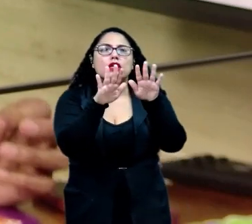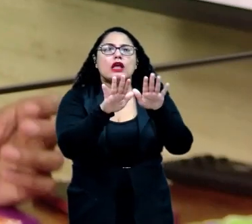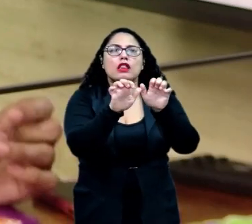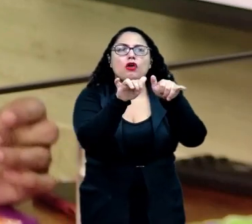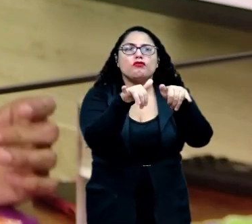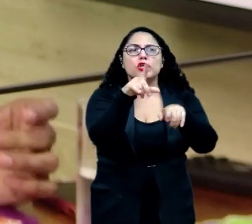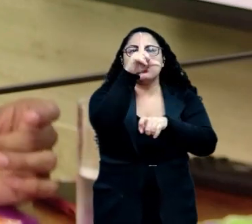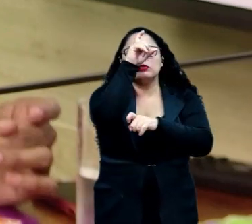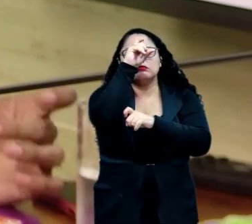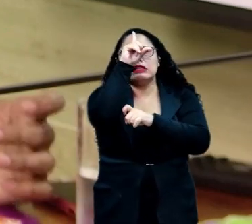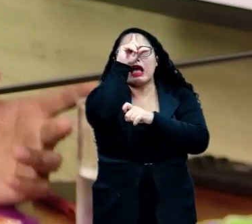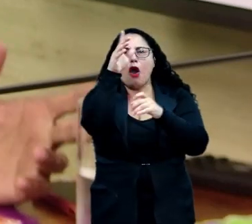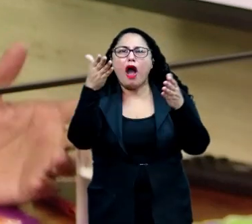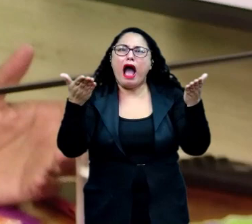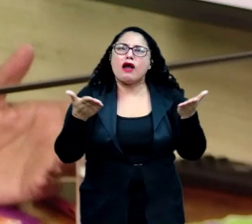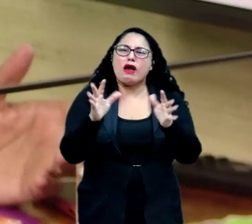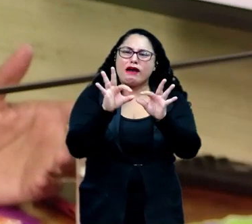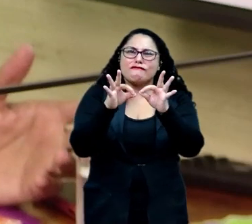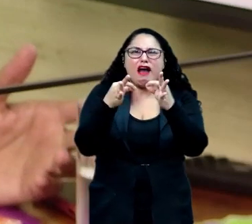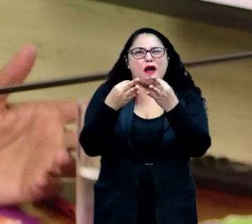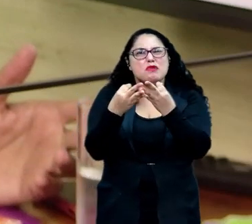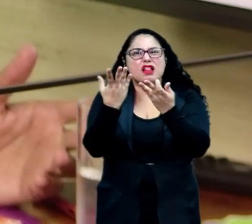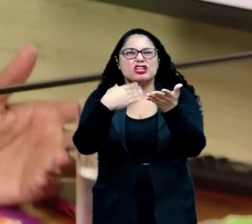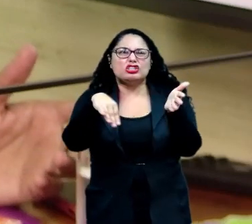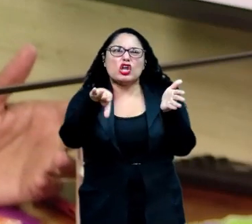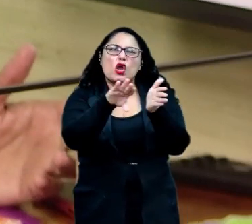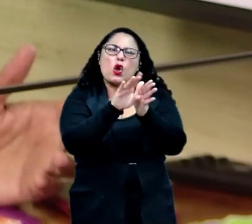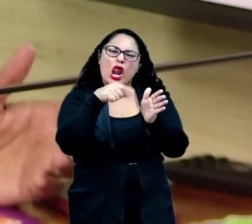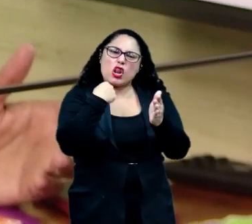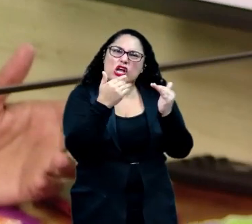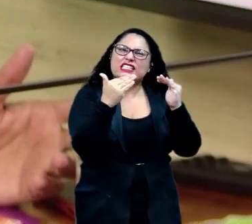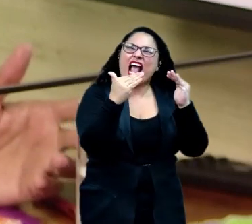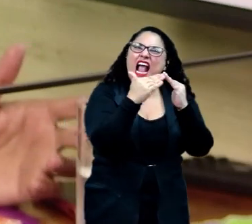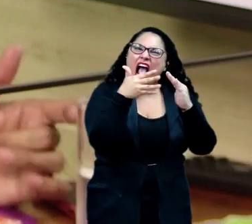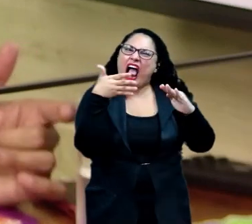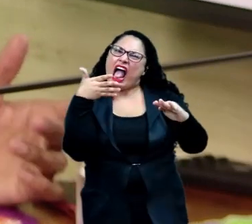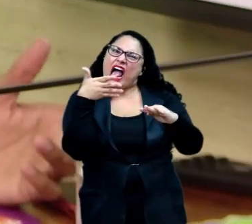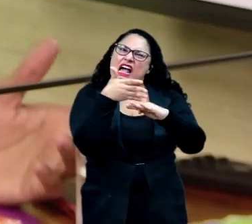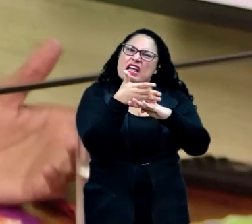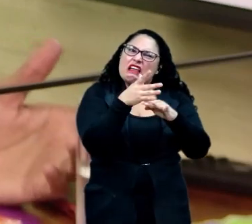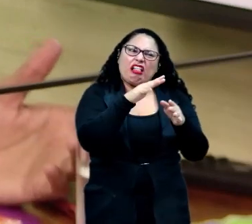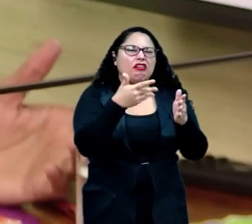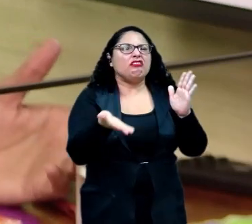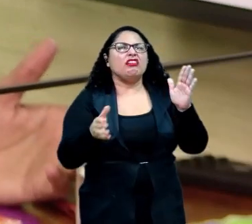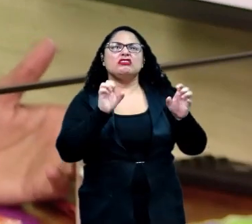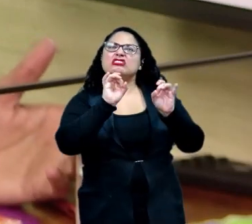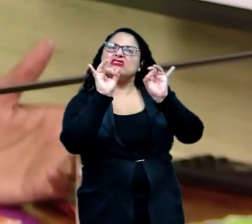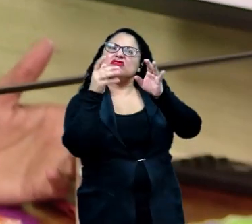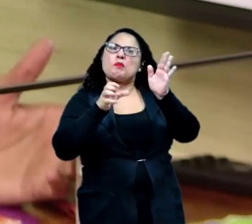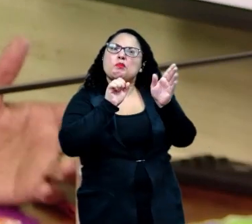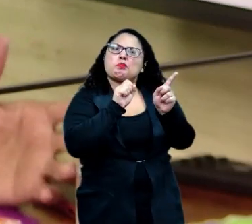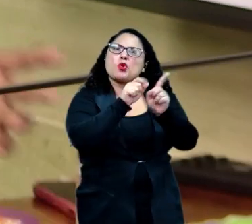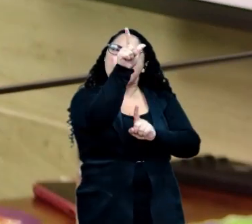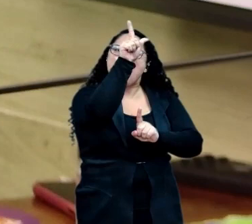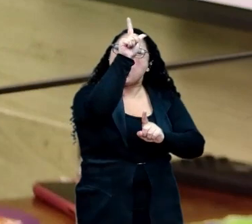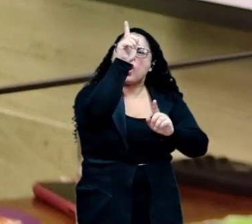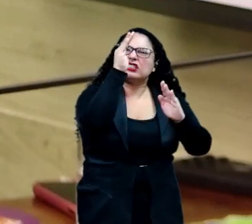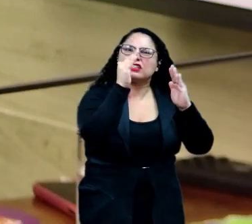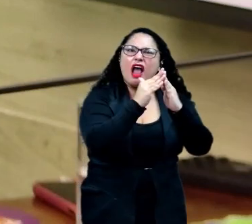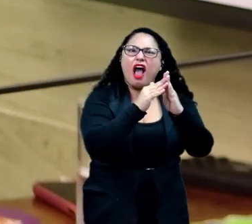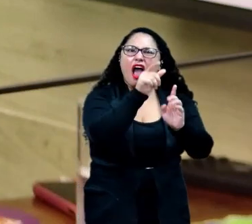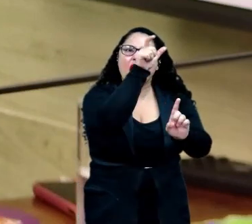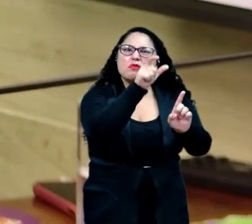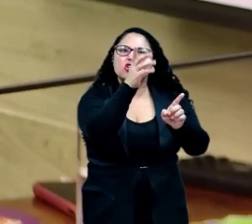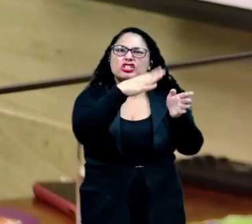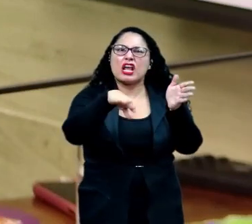no hospital, agora a família dele chegou lá na nossa casa e me botou para fora de casa, e essa